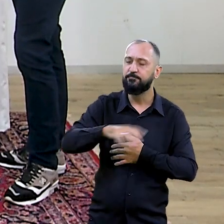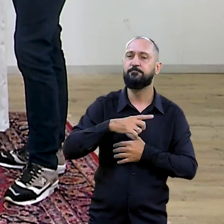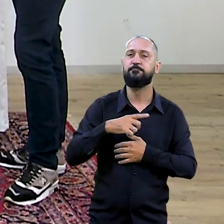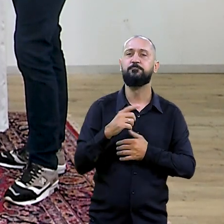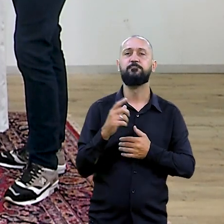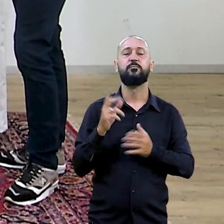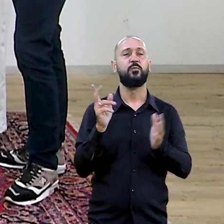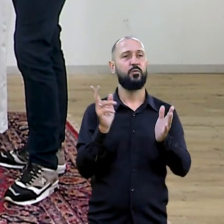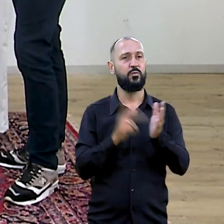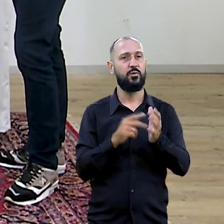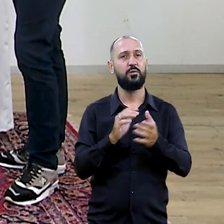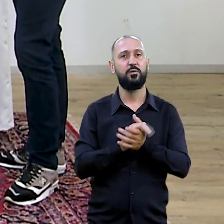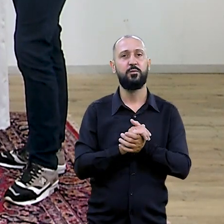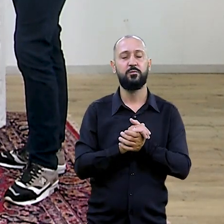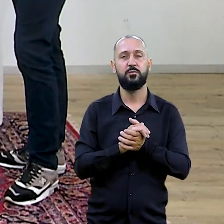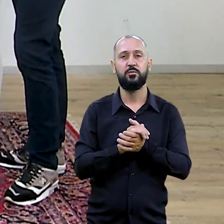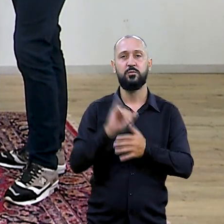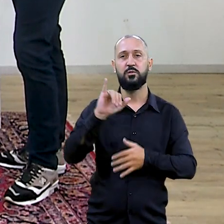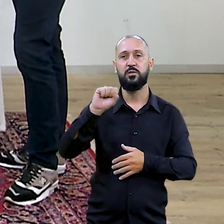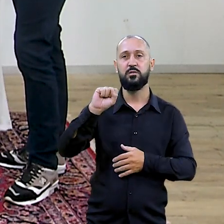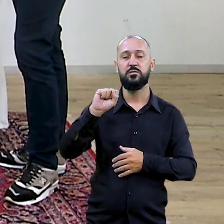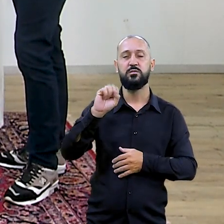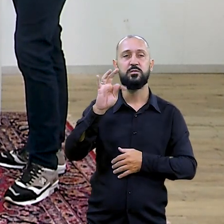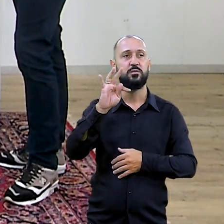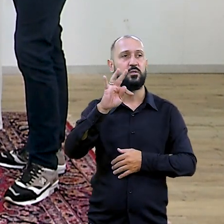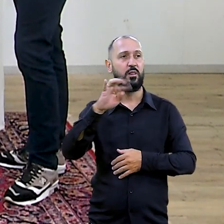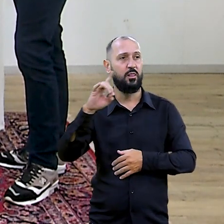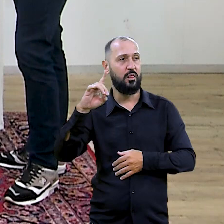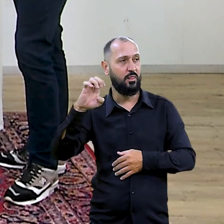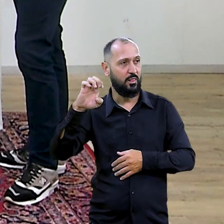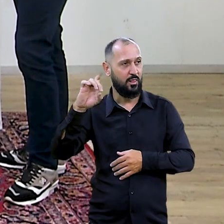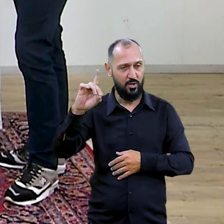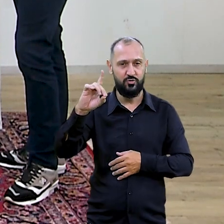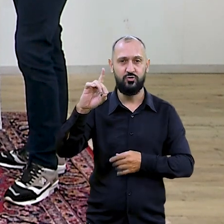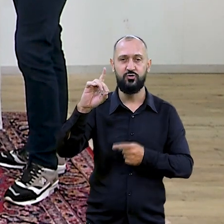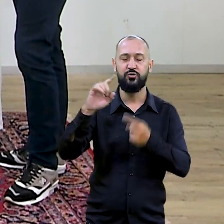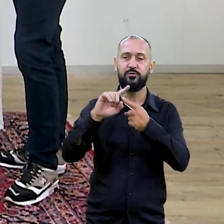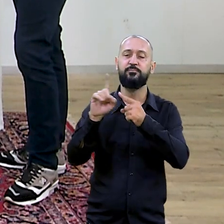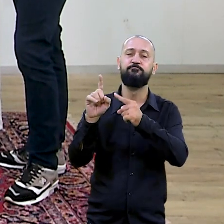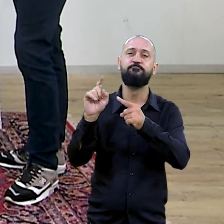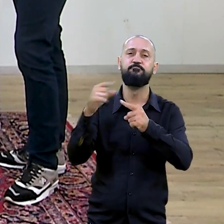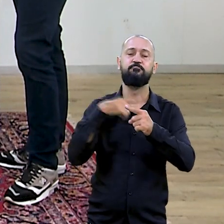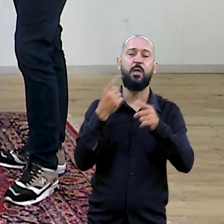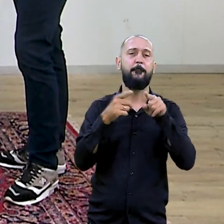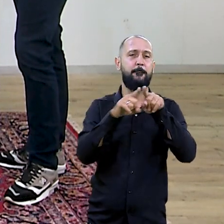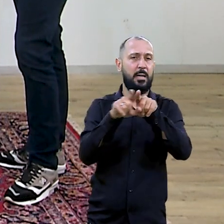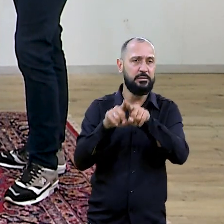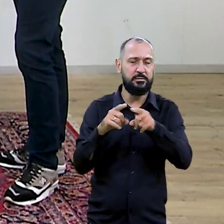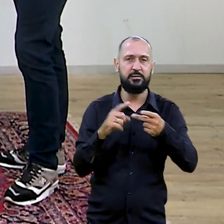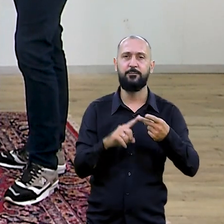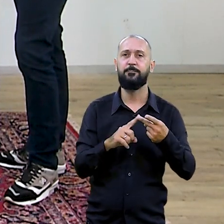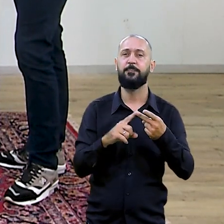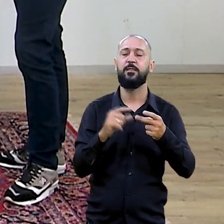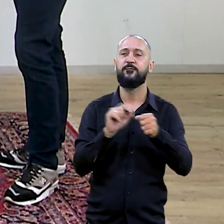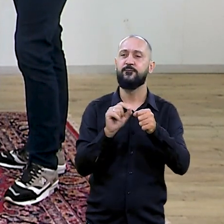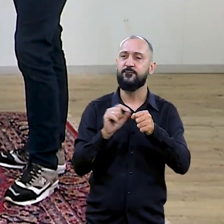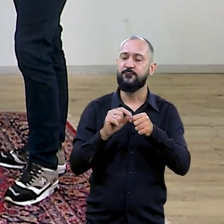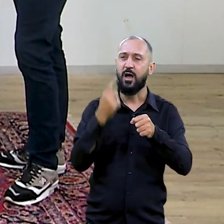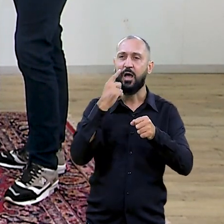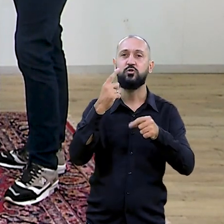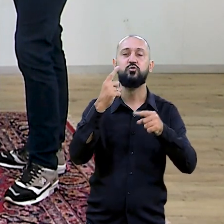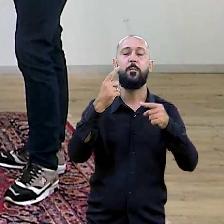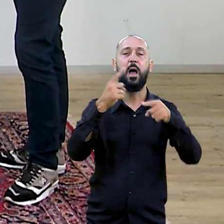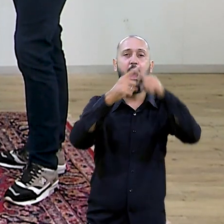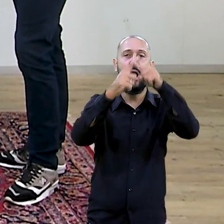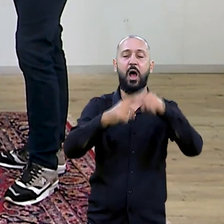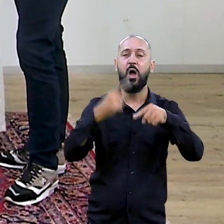entre os alunos, assim, que é aí para estimular também esse exercício da doação. Temos o Depilare, que é um salão de